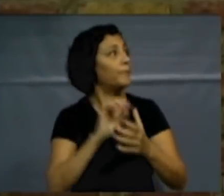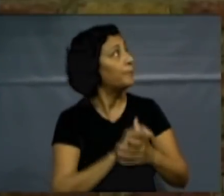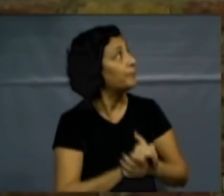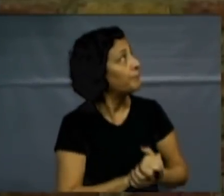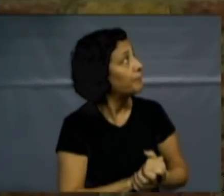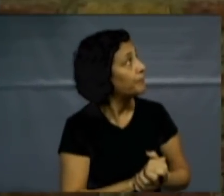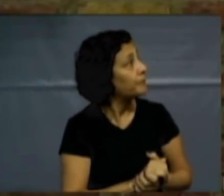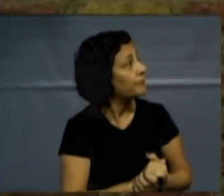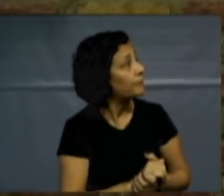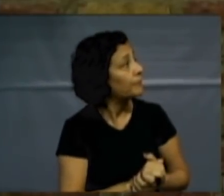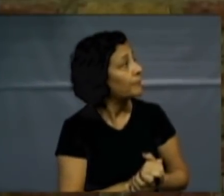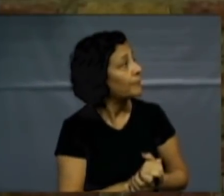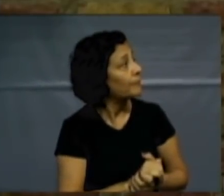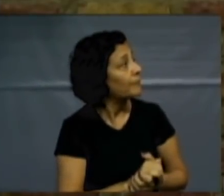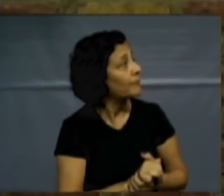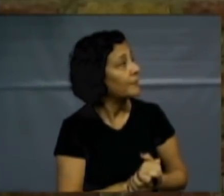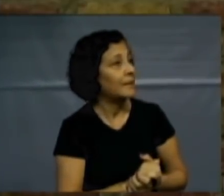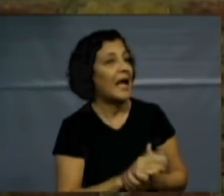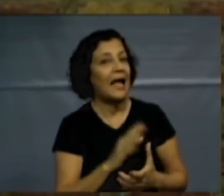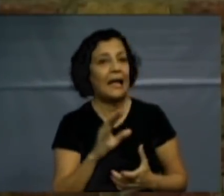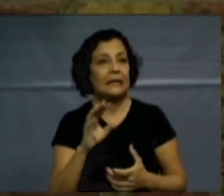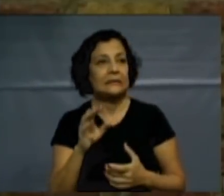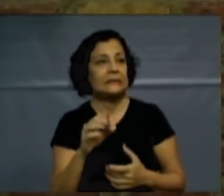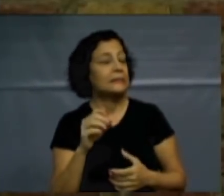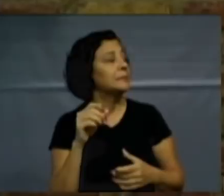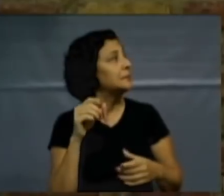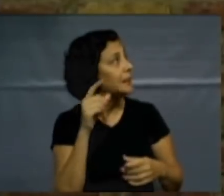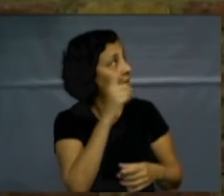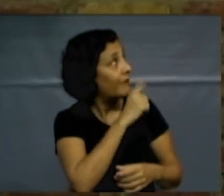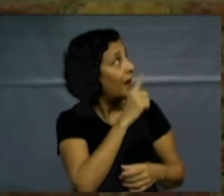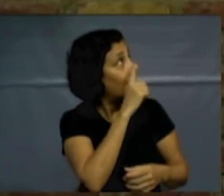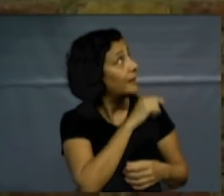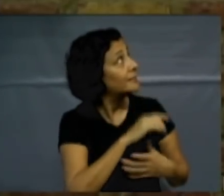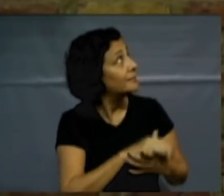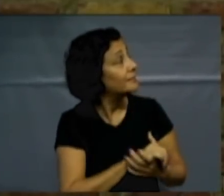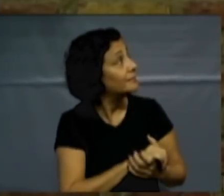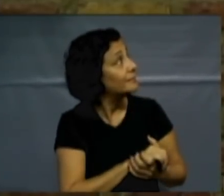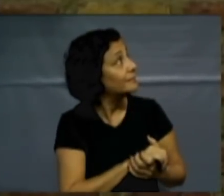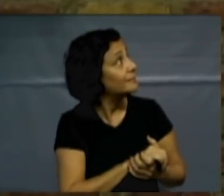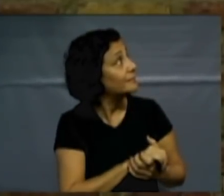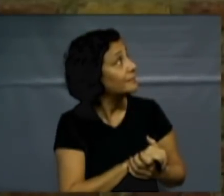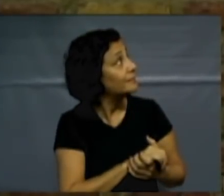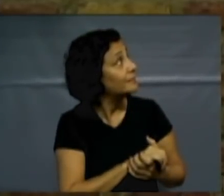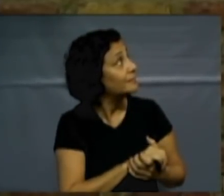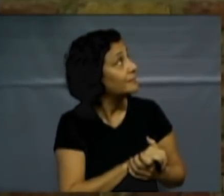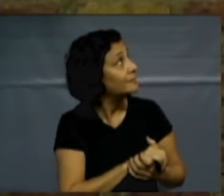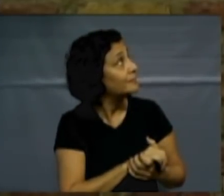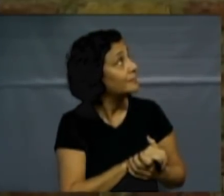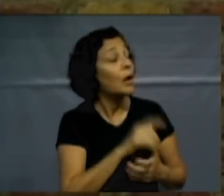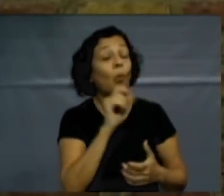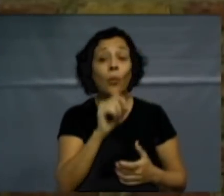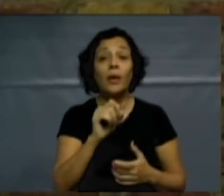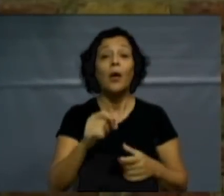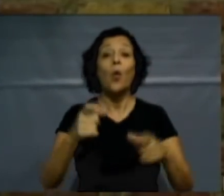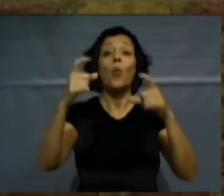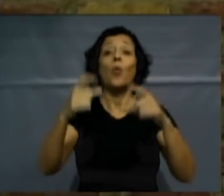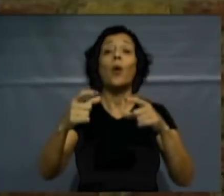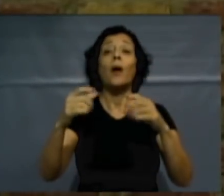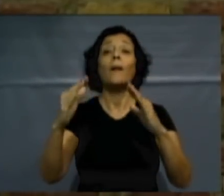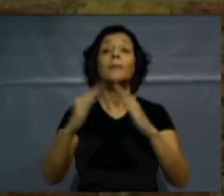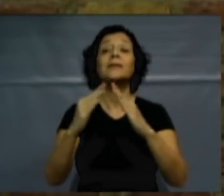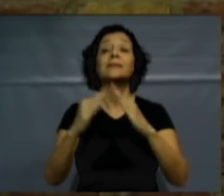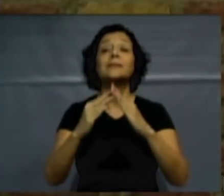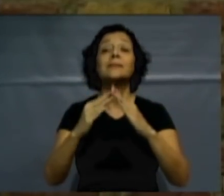que era... Está travando um pouquinho, mas vamos lá. Vai descer. Bom, que era o deserto. A